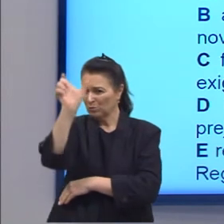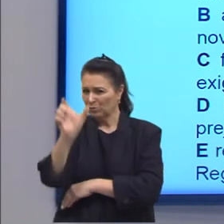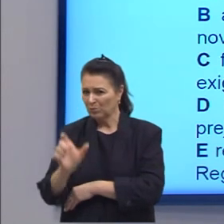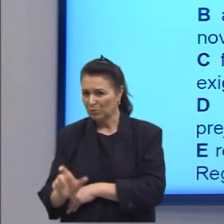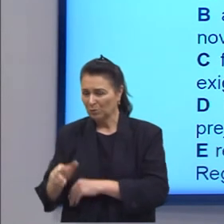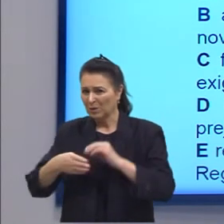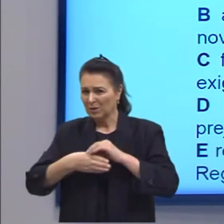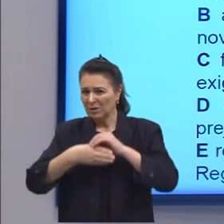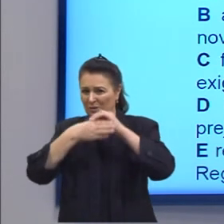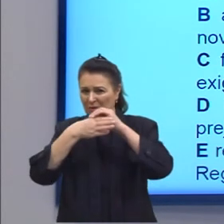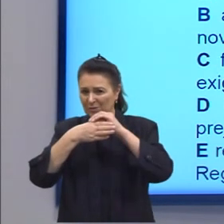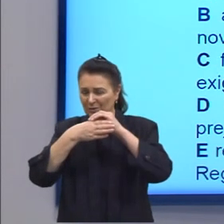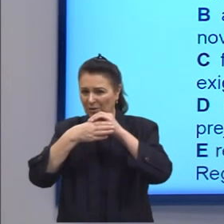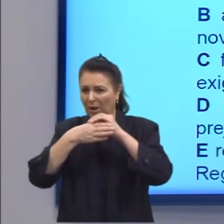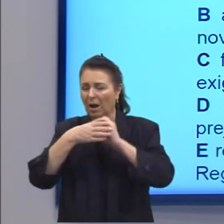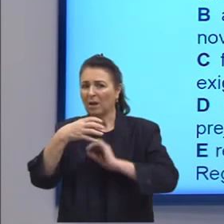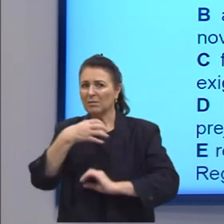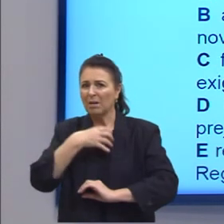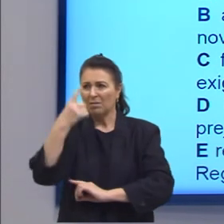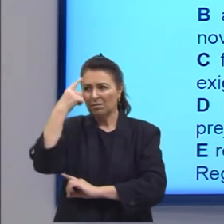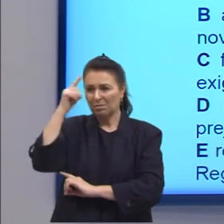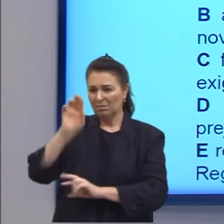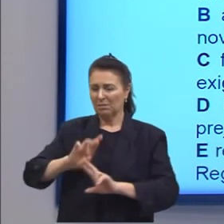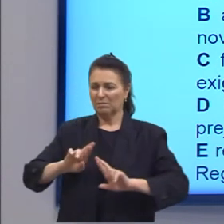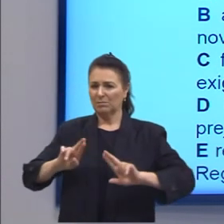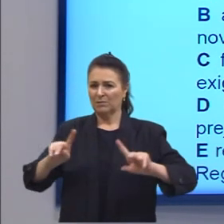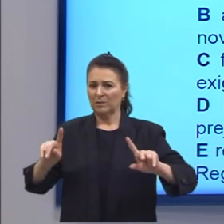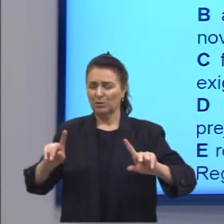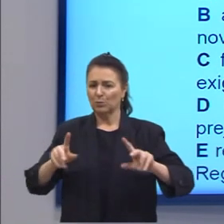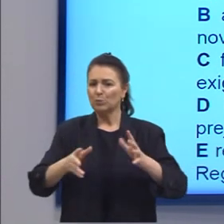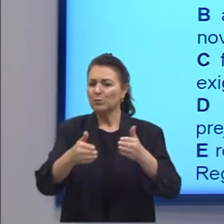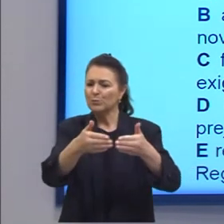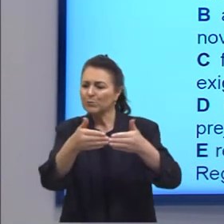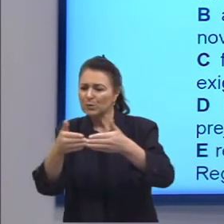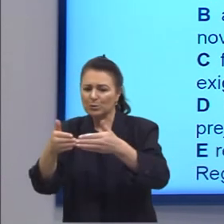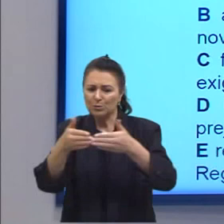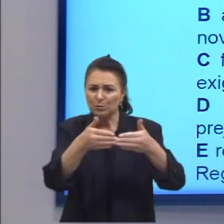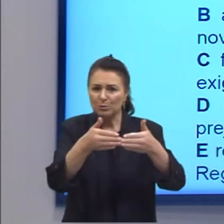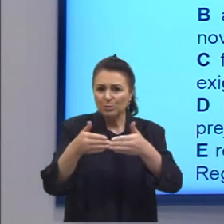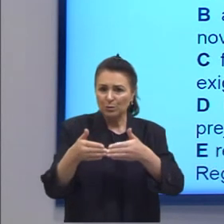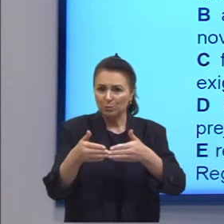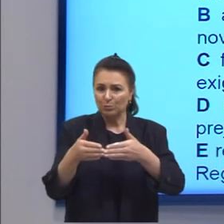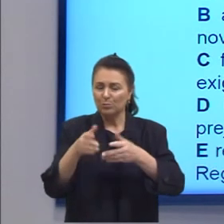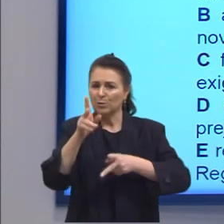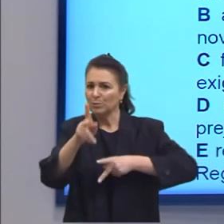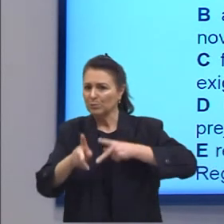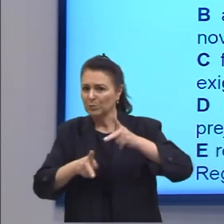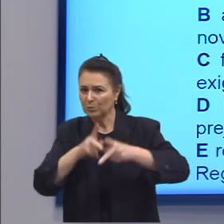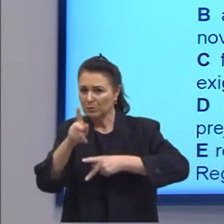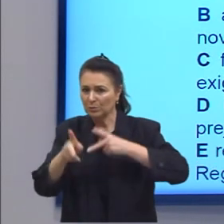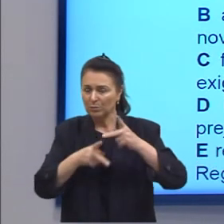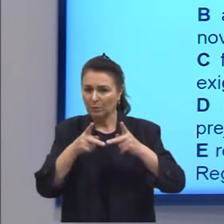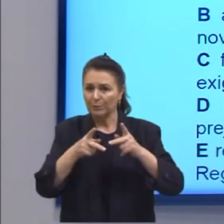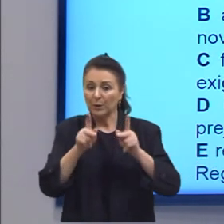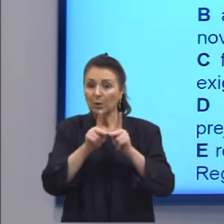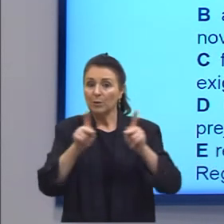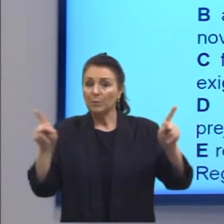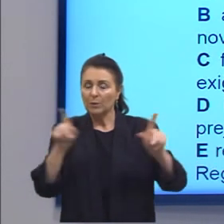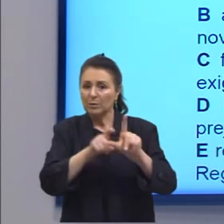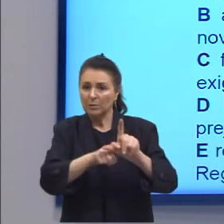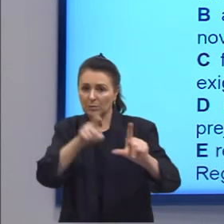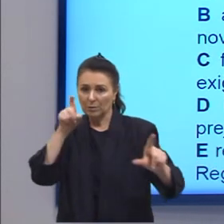das indicações populares em justificação então aquilo que é pedido no período da Independência